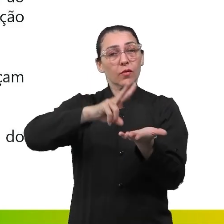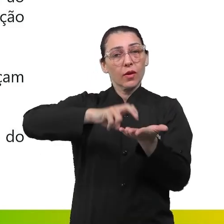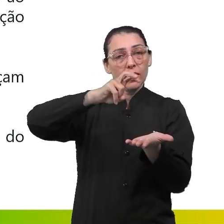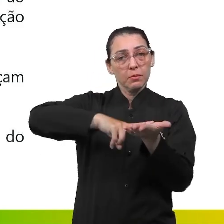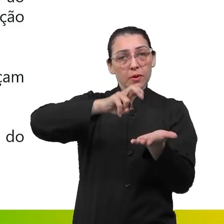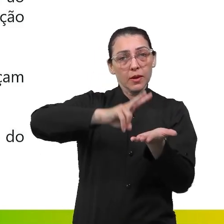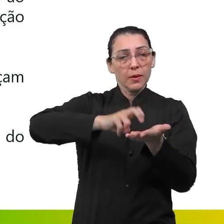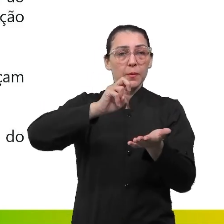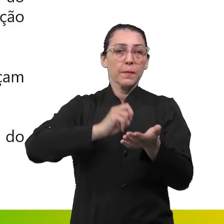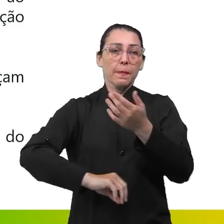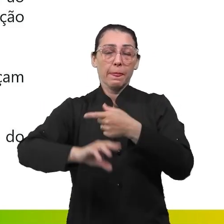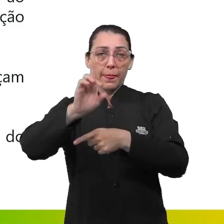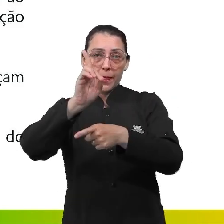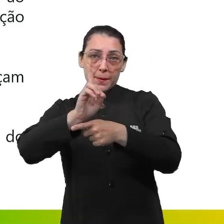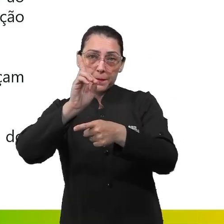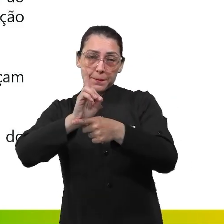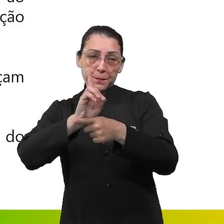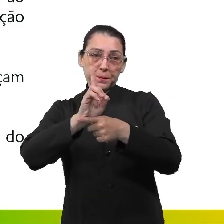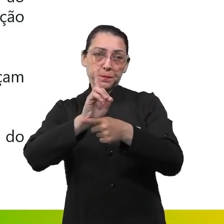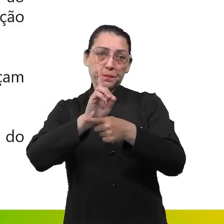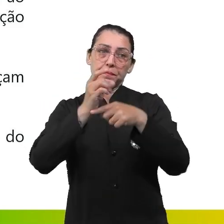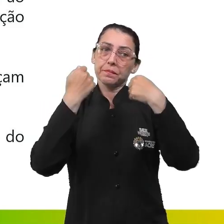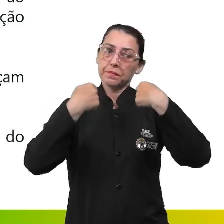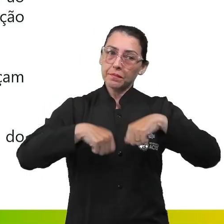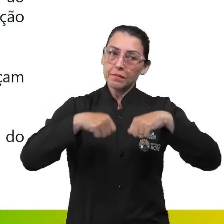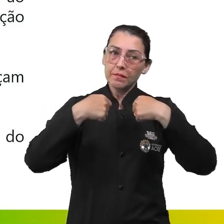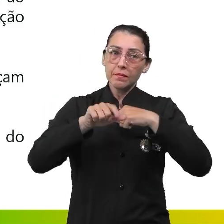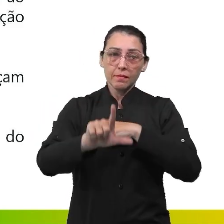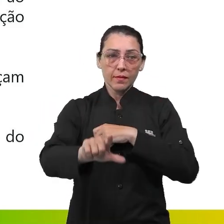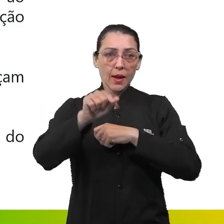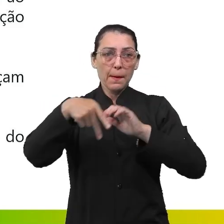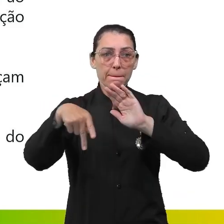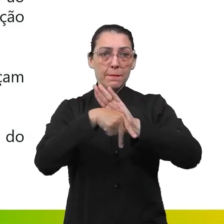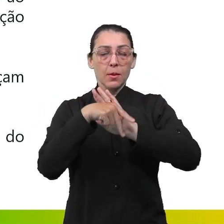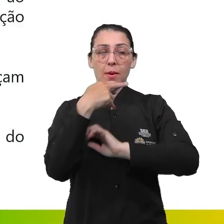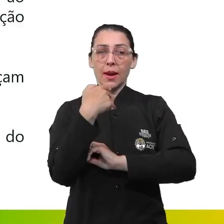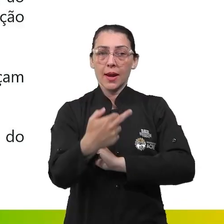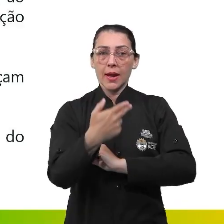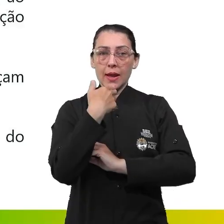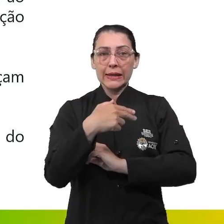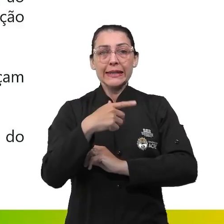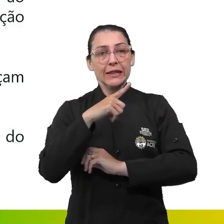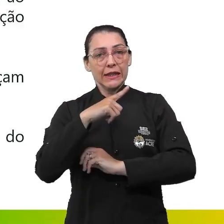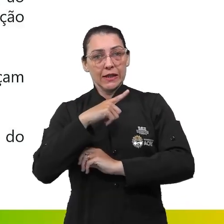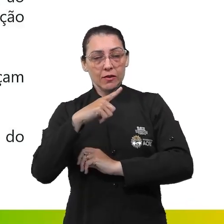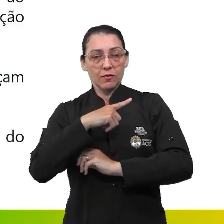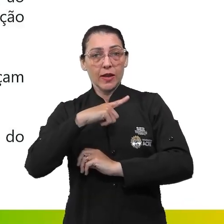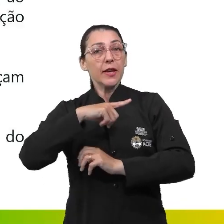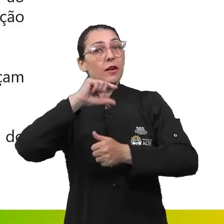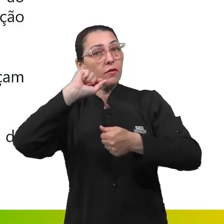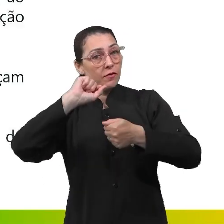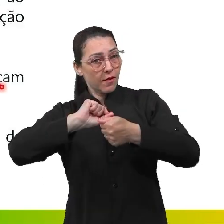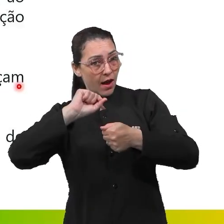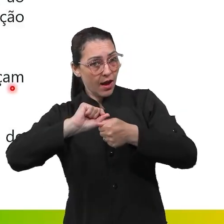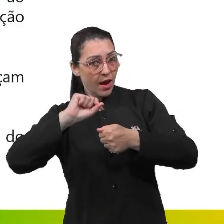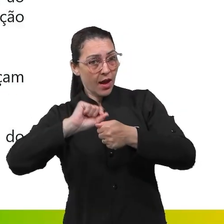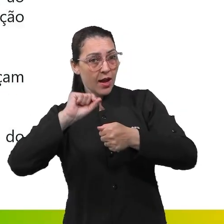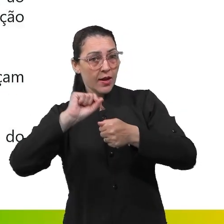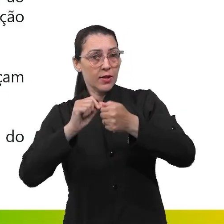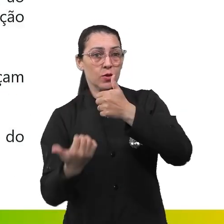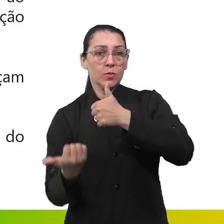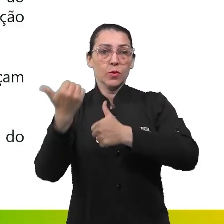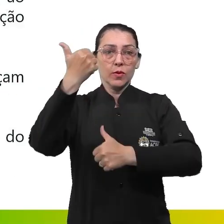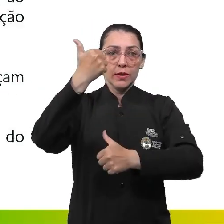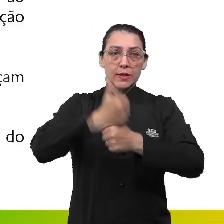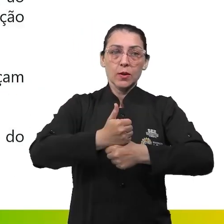vocabulário. Letra D. Deve-se preferir a própria língua quando houver correspondentes que façam